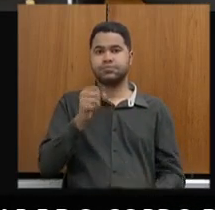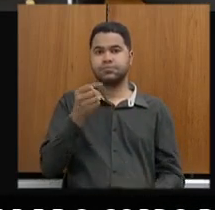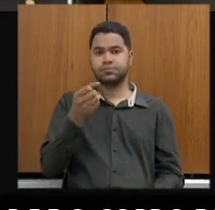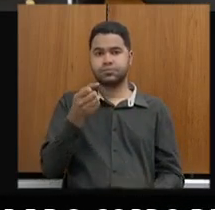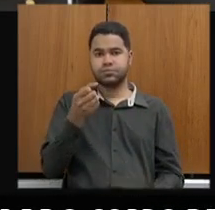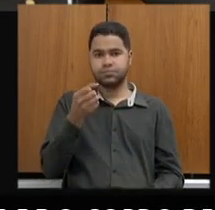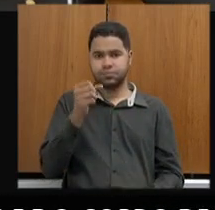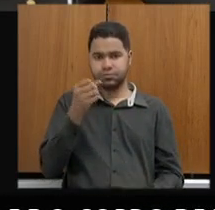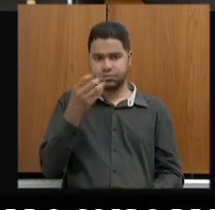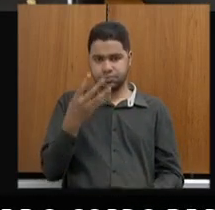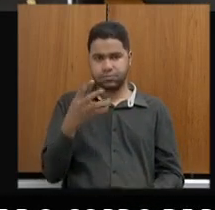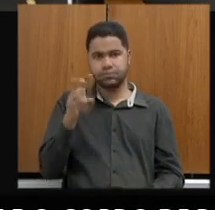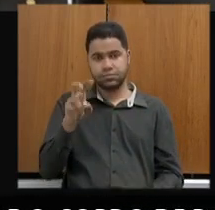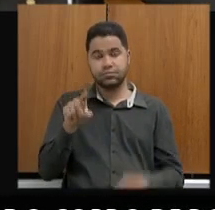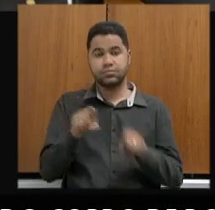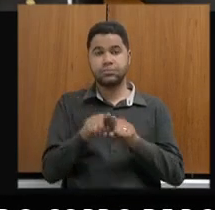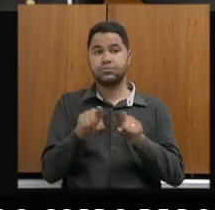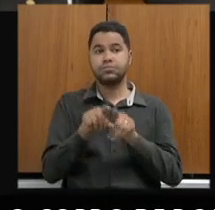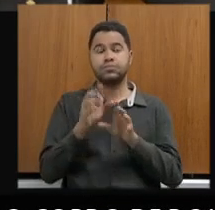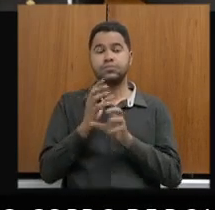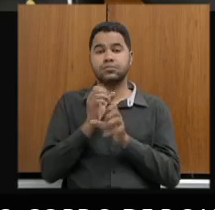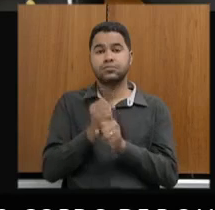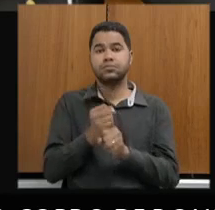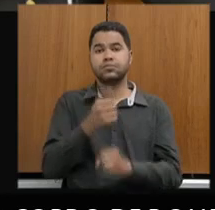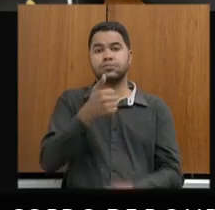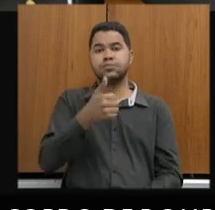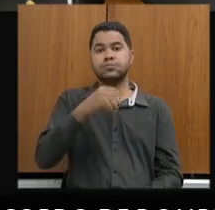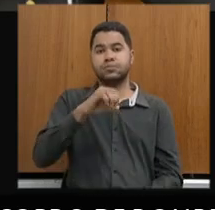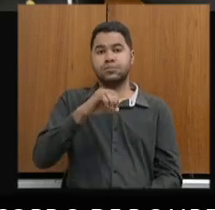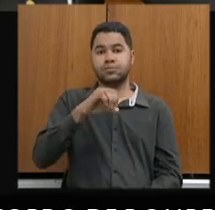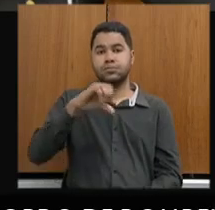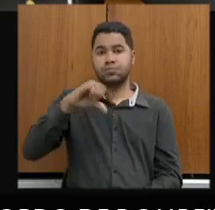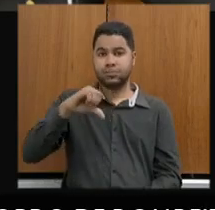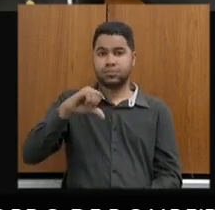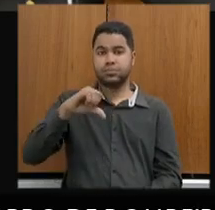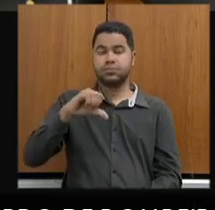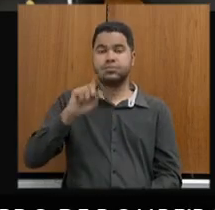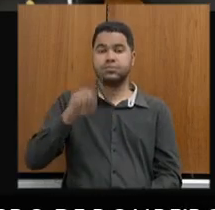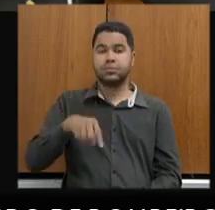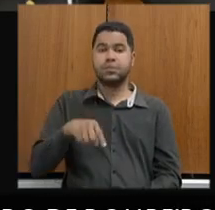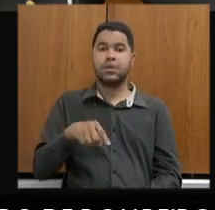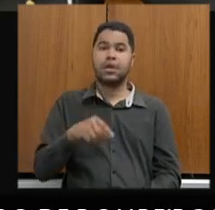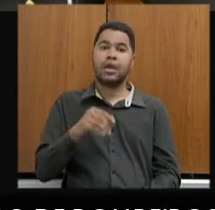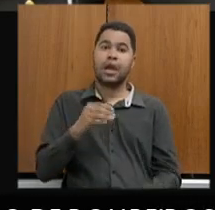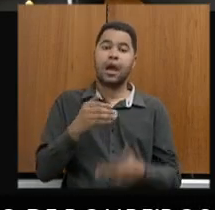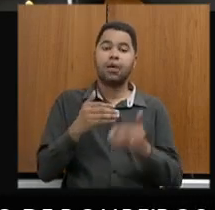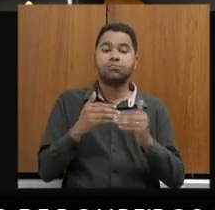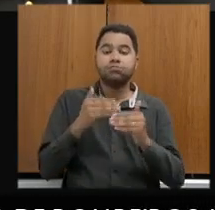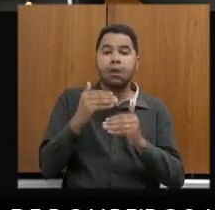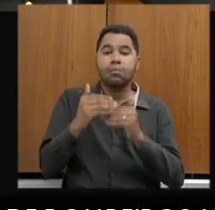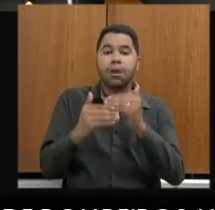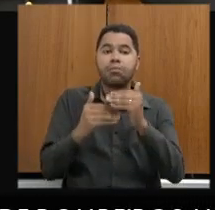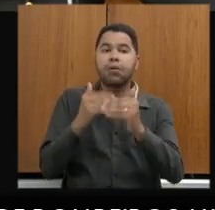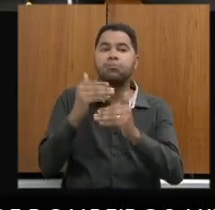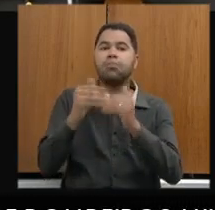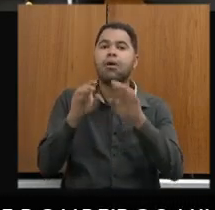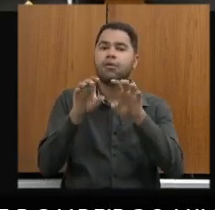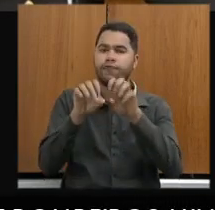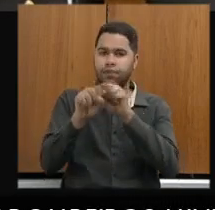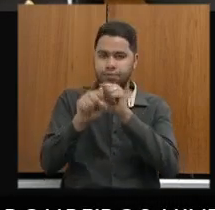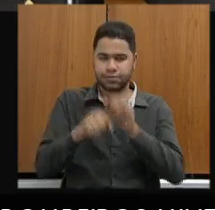4.845 nós temos aí também o total de 109 entre aspirantes alunos e Kadet sem informação